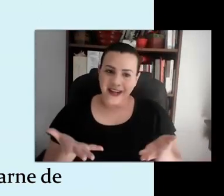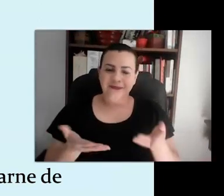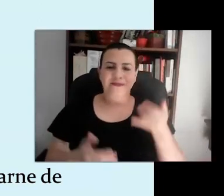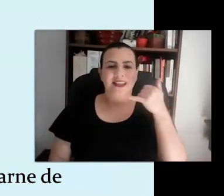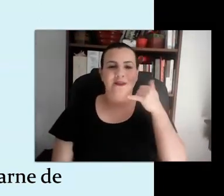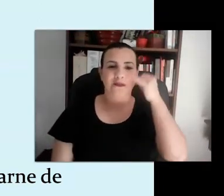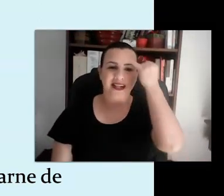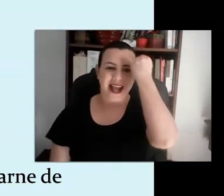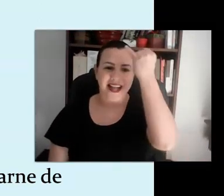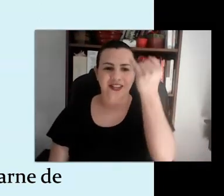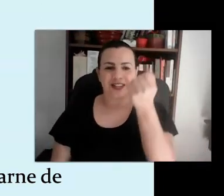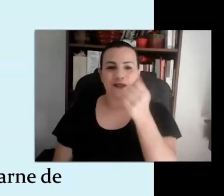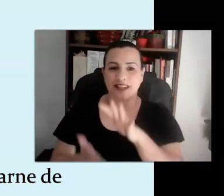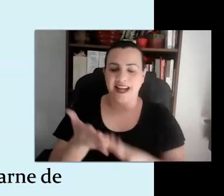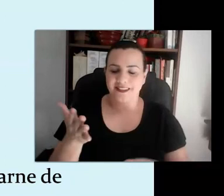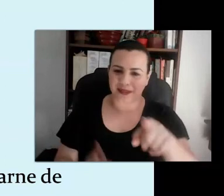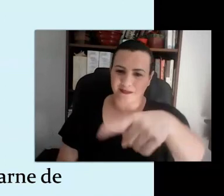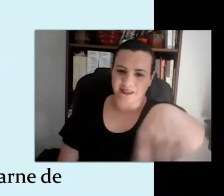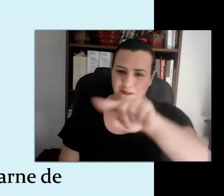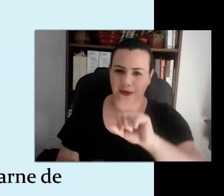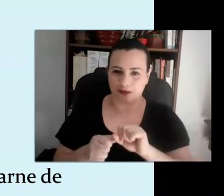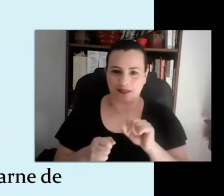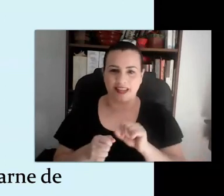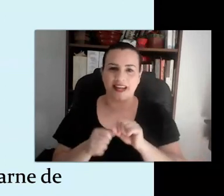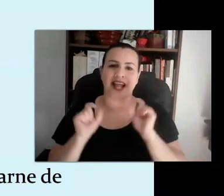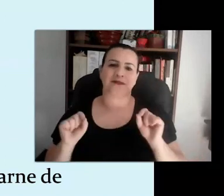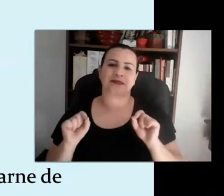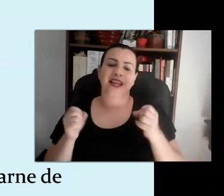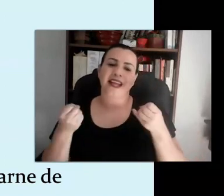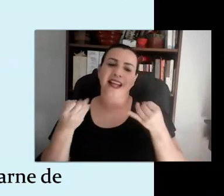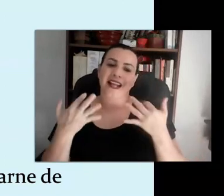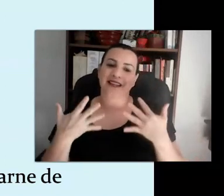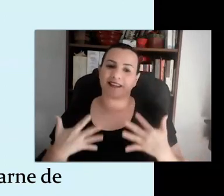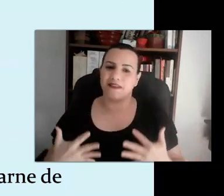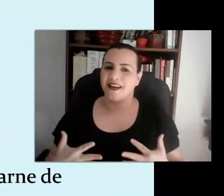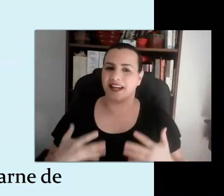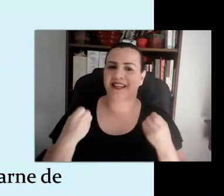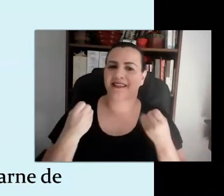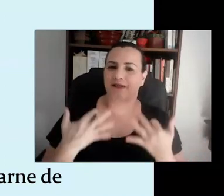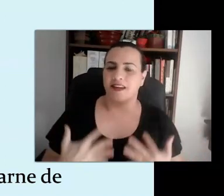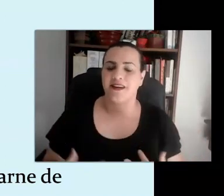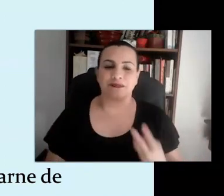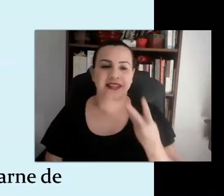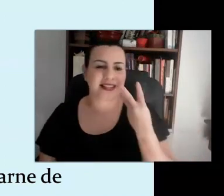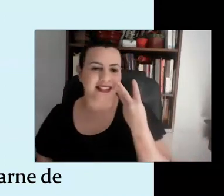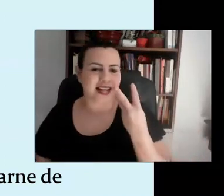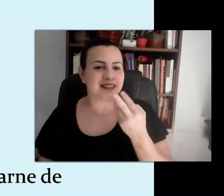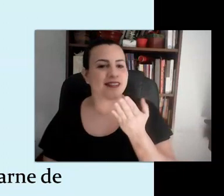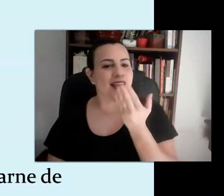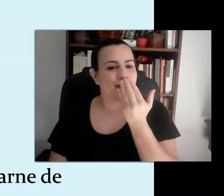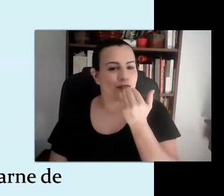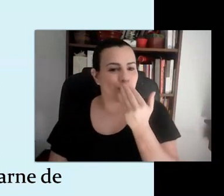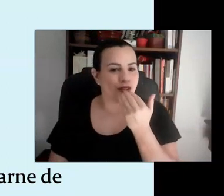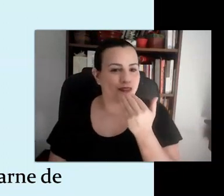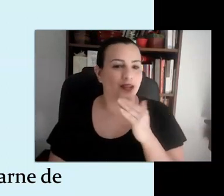E agora, uma ideia de atividades para que vocês possam fazer é escrever, descrever